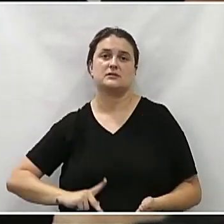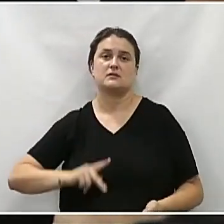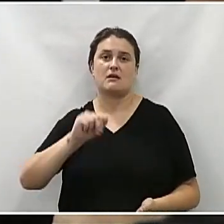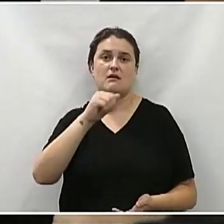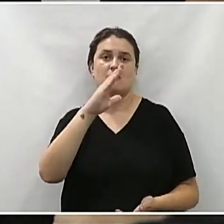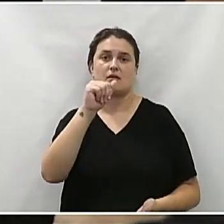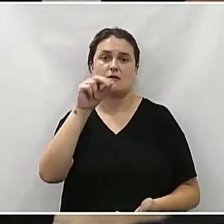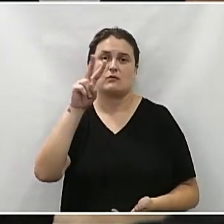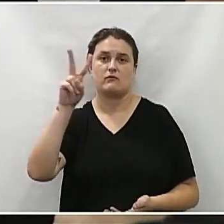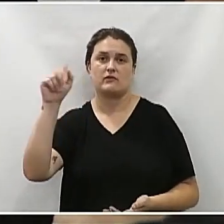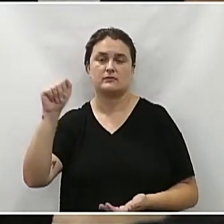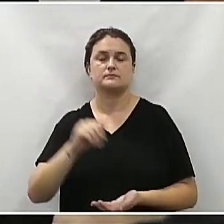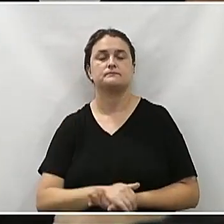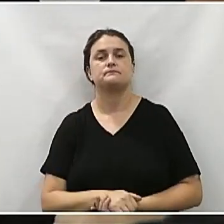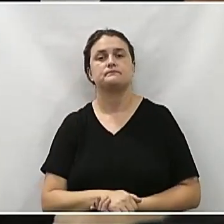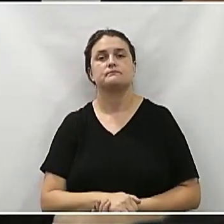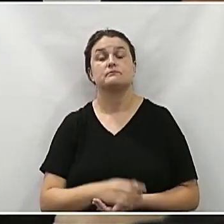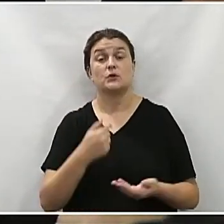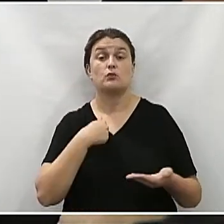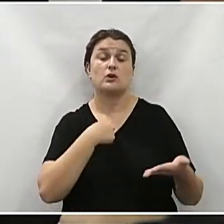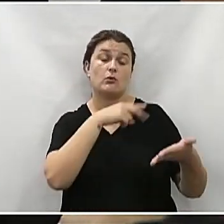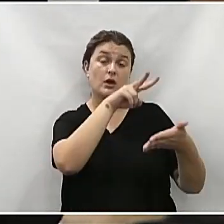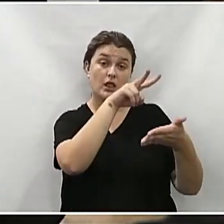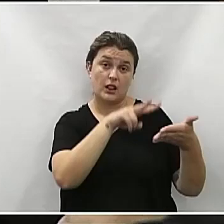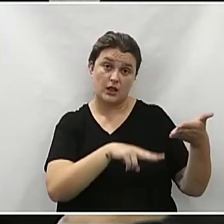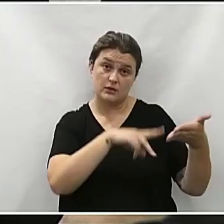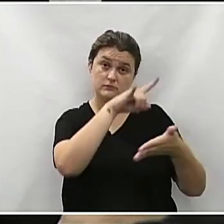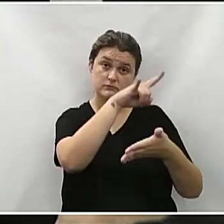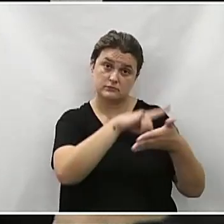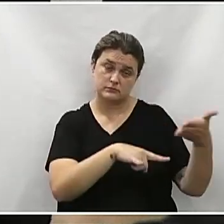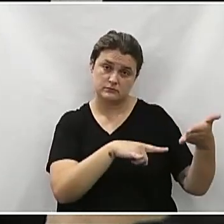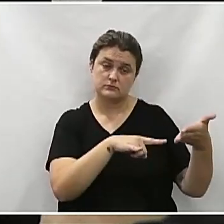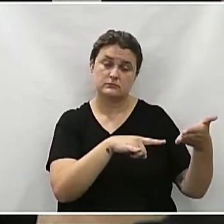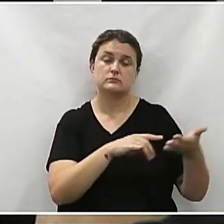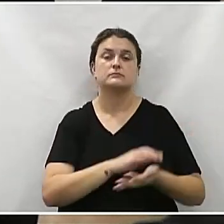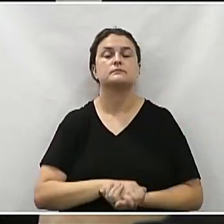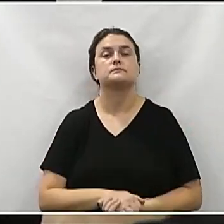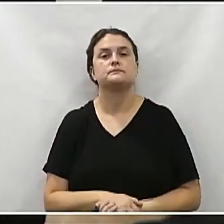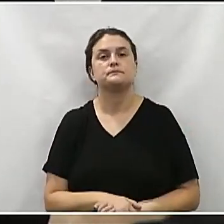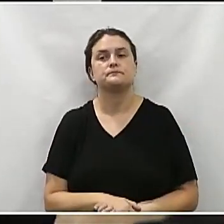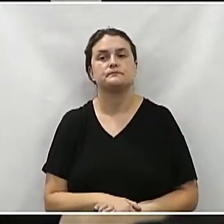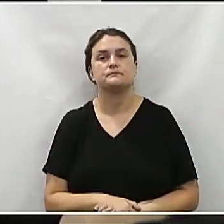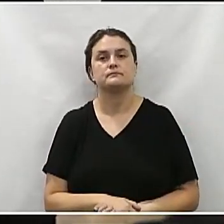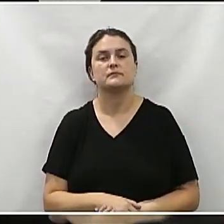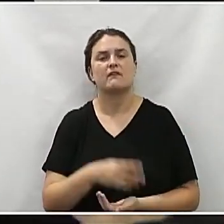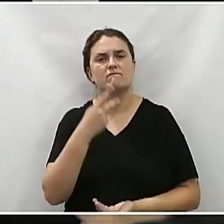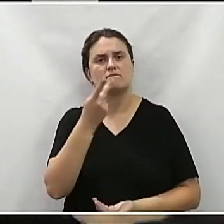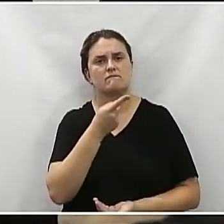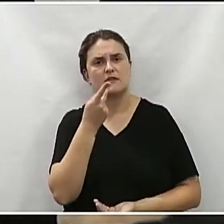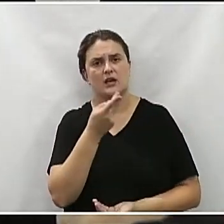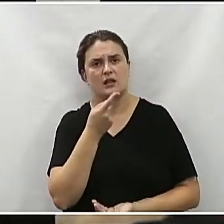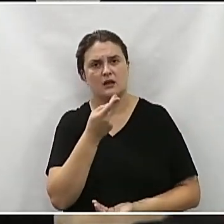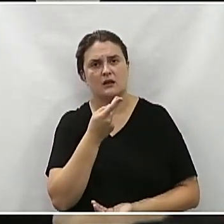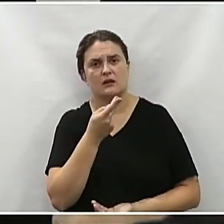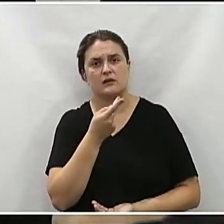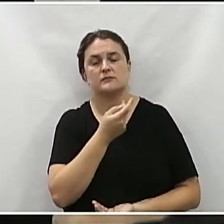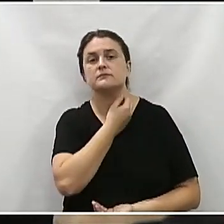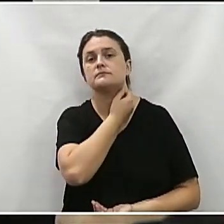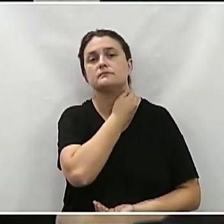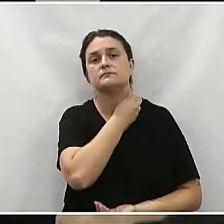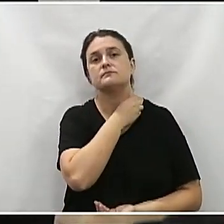Quero após ter recebido esse expediente aqui fiz a leitura e falar que